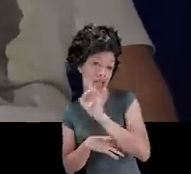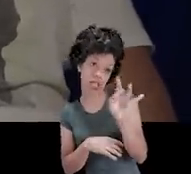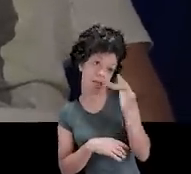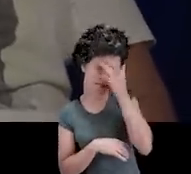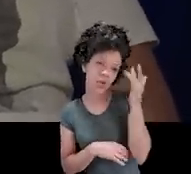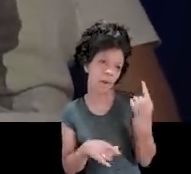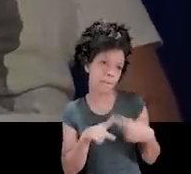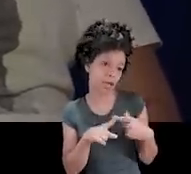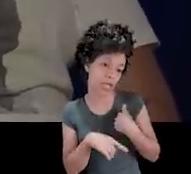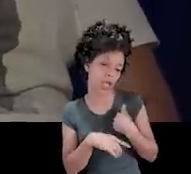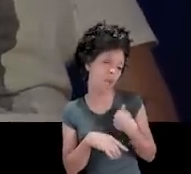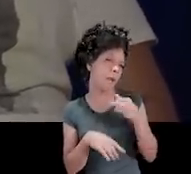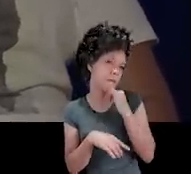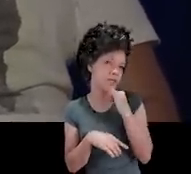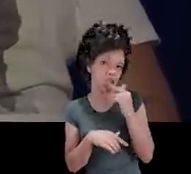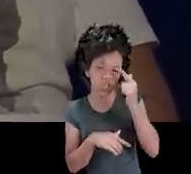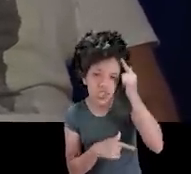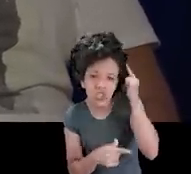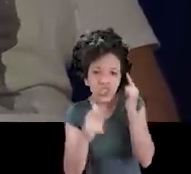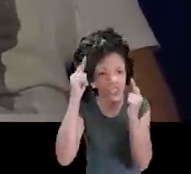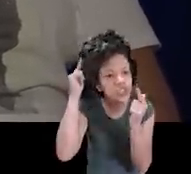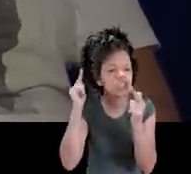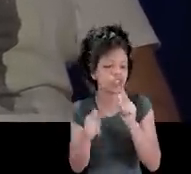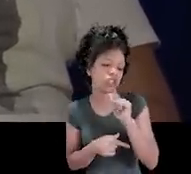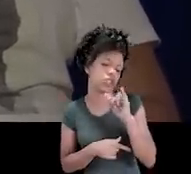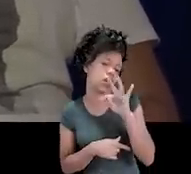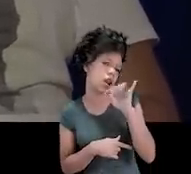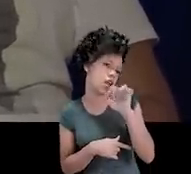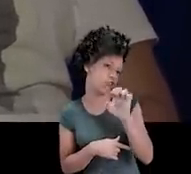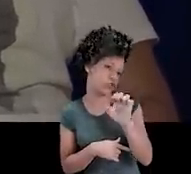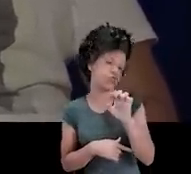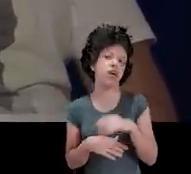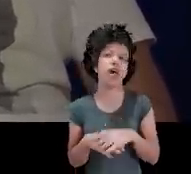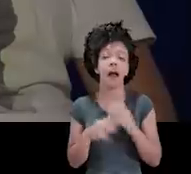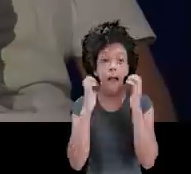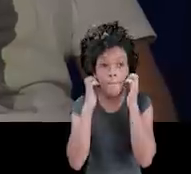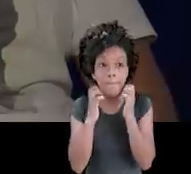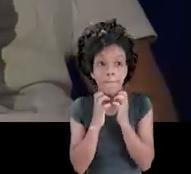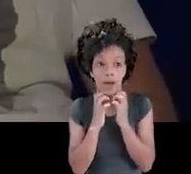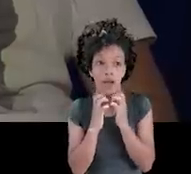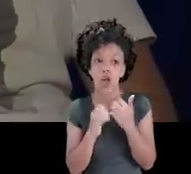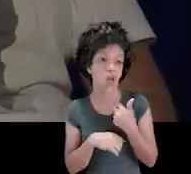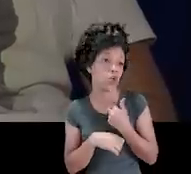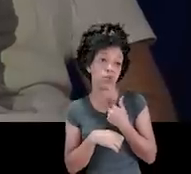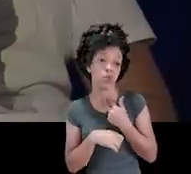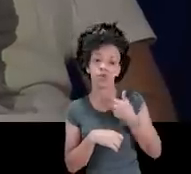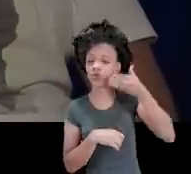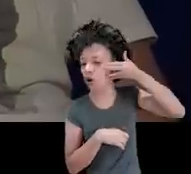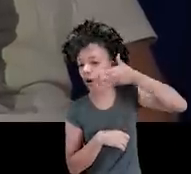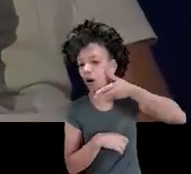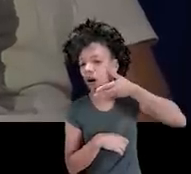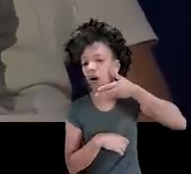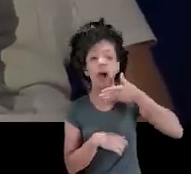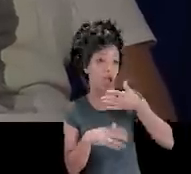cara. Porque eu passo a Gillette em todos os sentidos. Todos os sentidos. Isso é por exemplo, a barba, eu não posso fazer no contra.